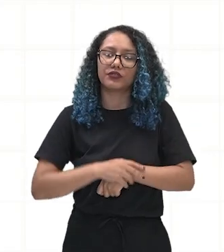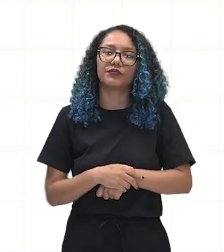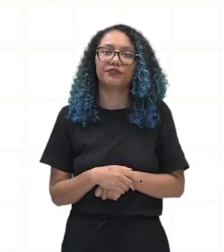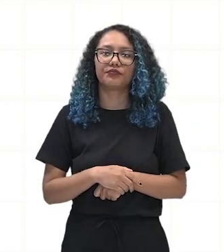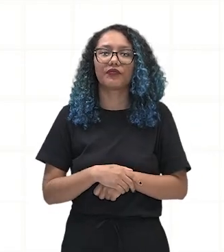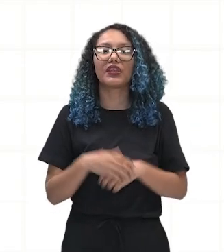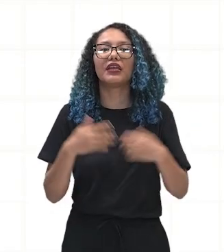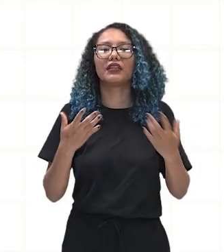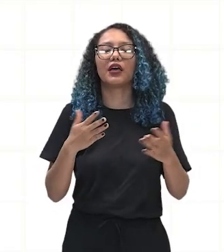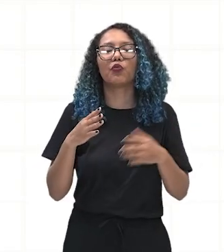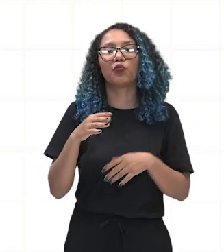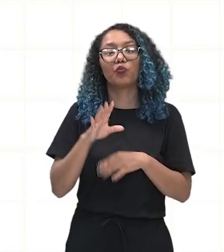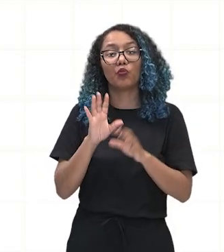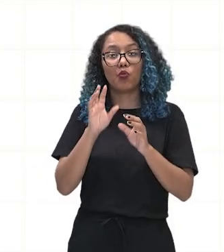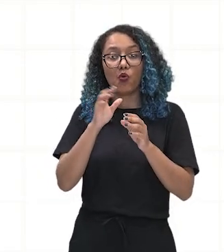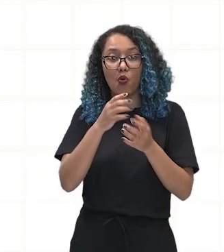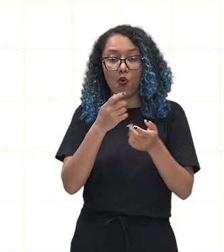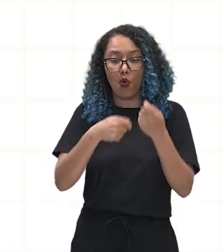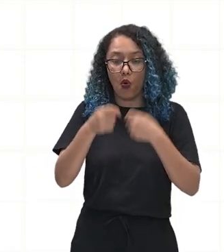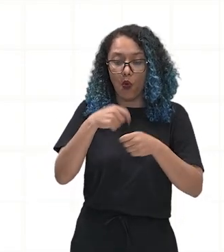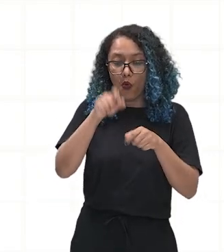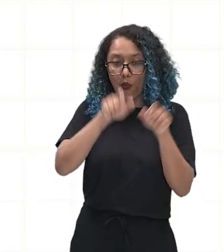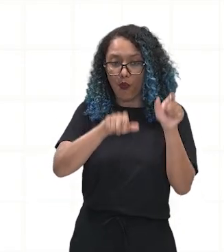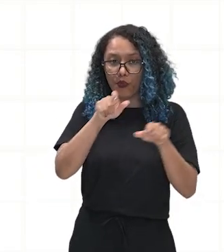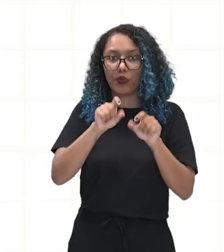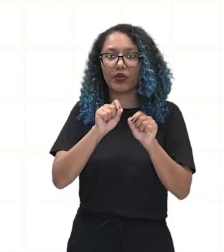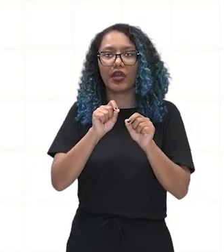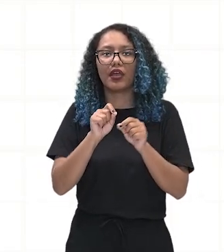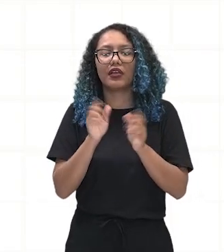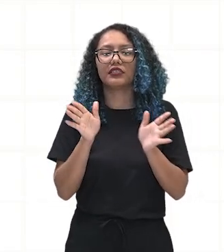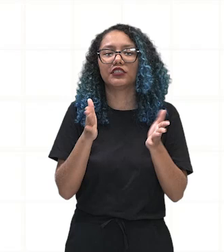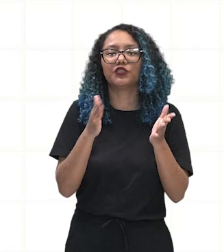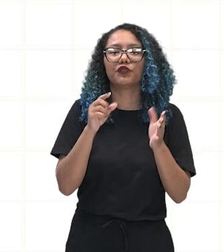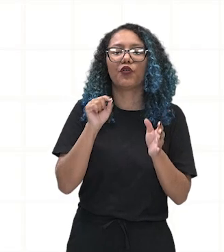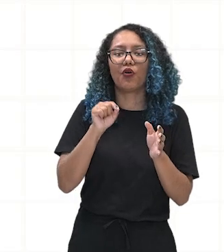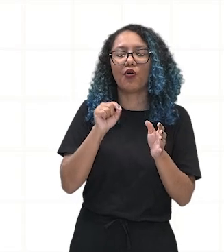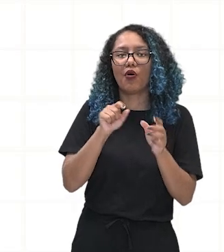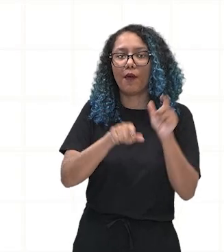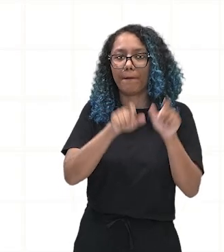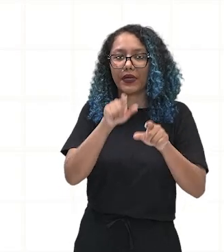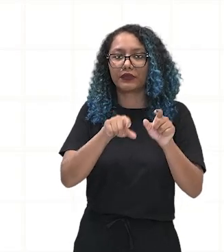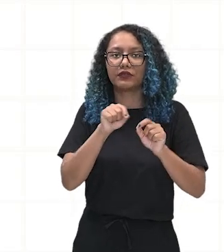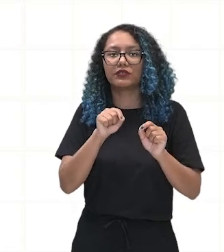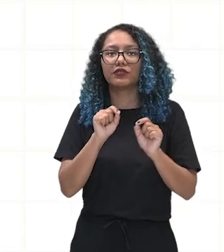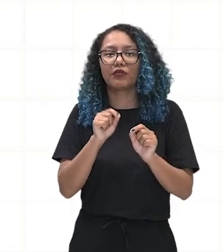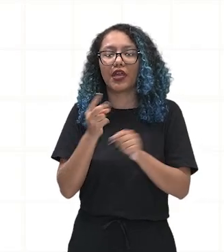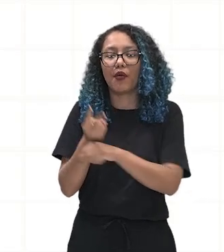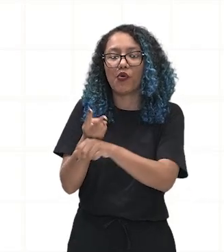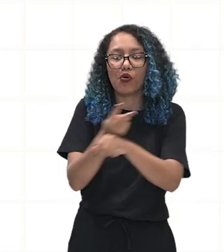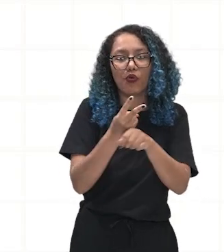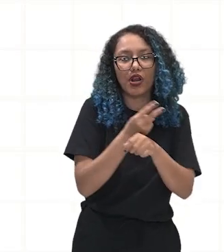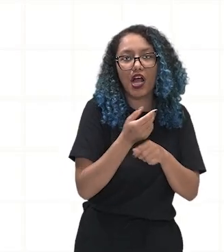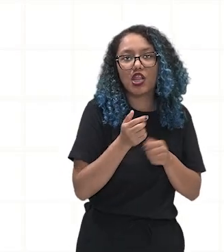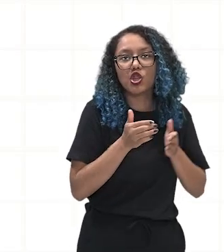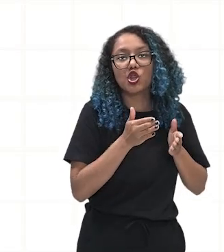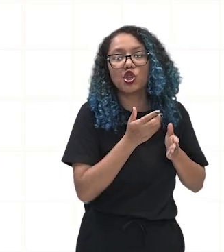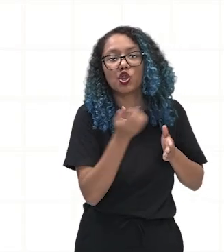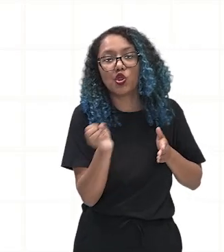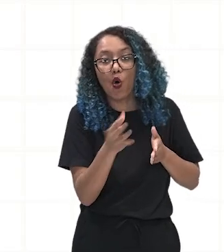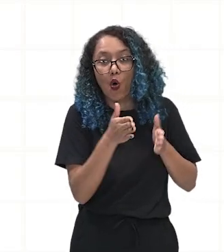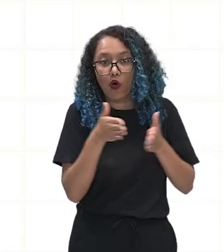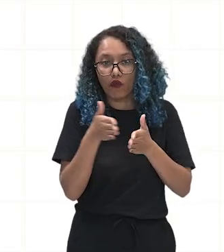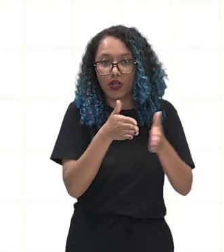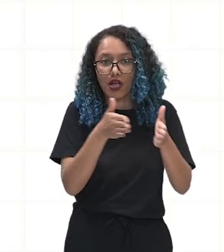comerciantes a buscar novas rotas comerciais para atender a essa demanda,